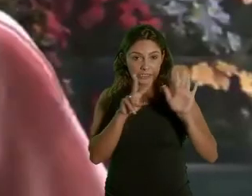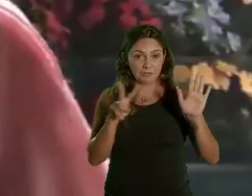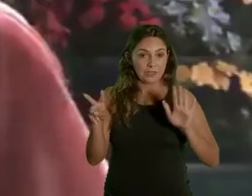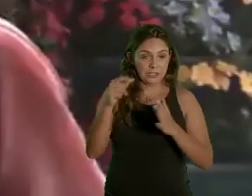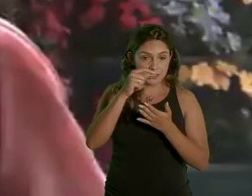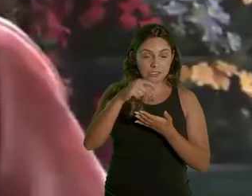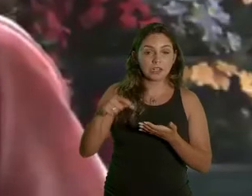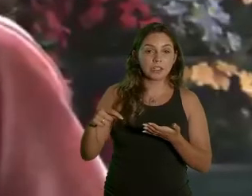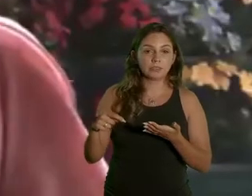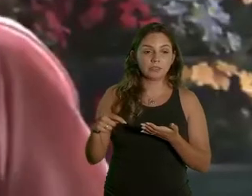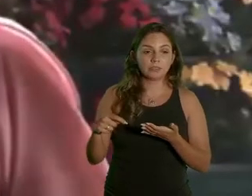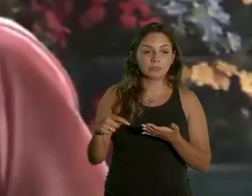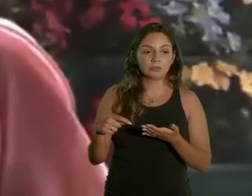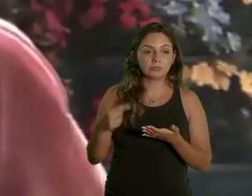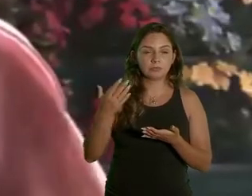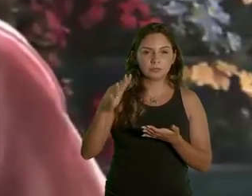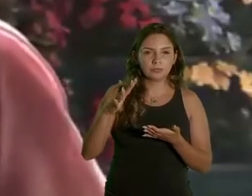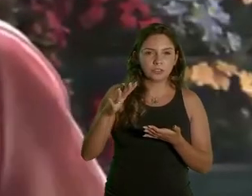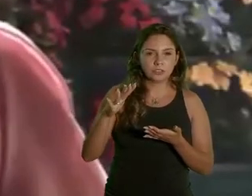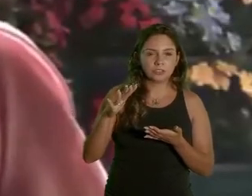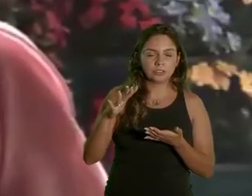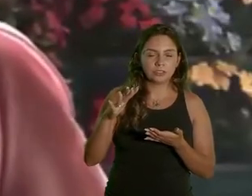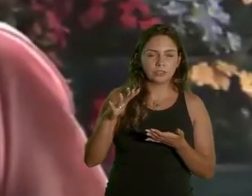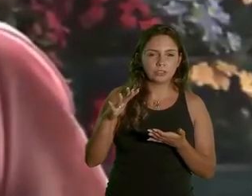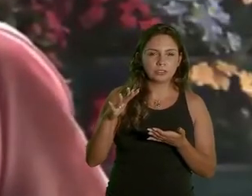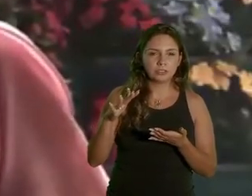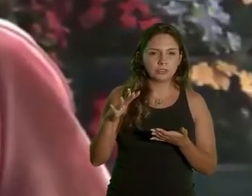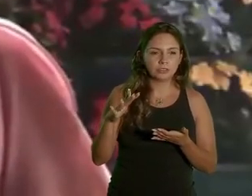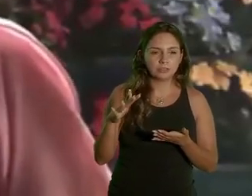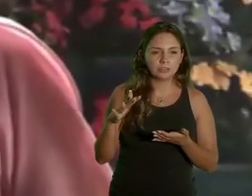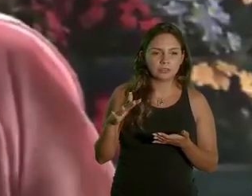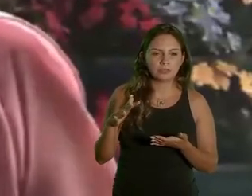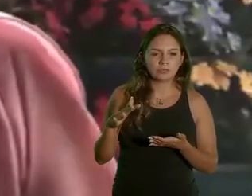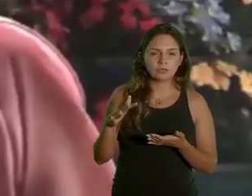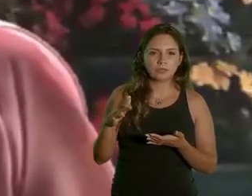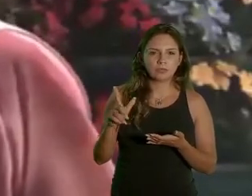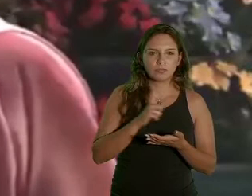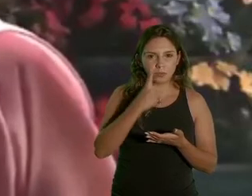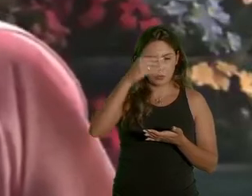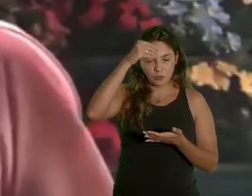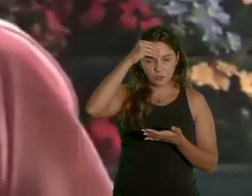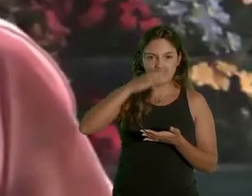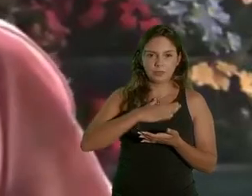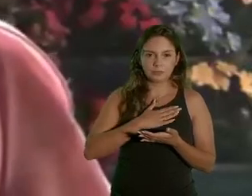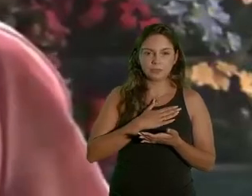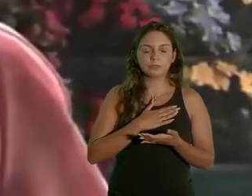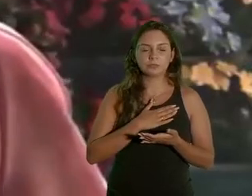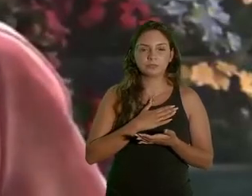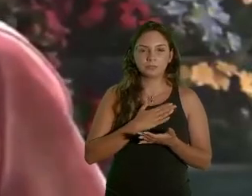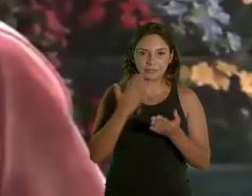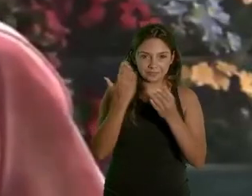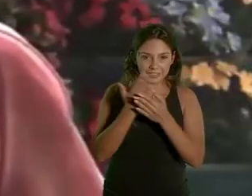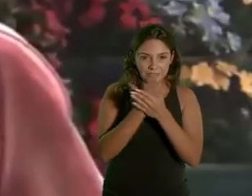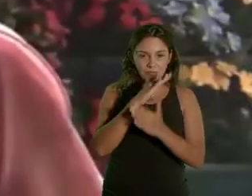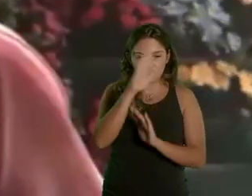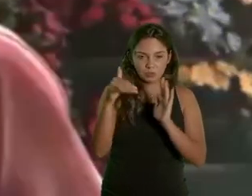Planalto, daria mais ainda, sabe? Agora, tem uma sobrinha minha que está arquivando